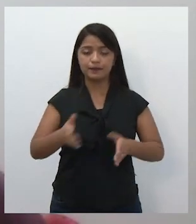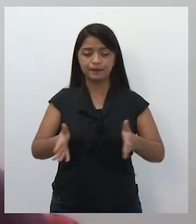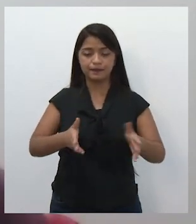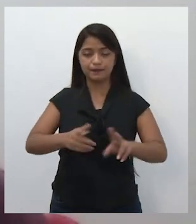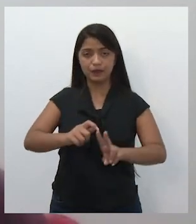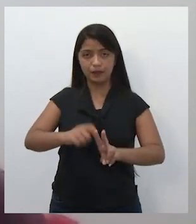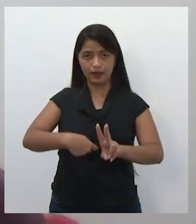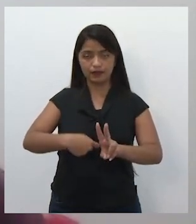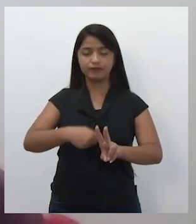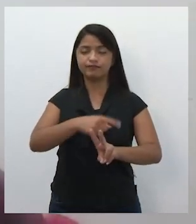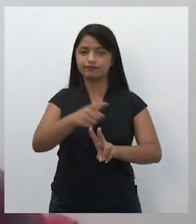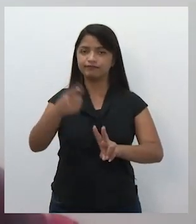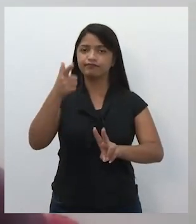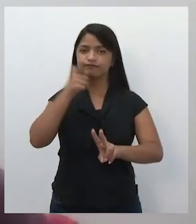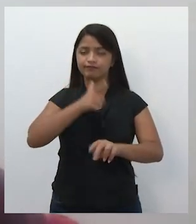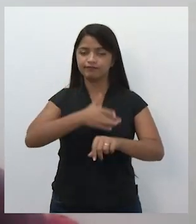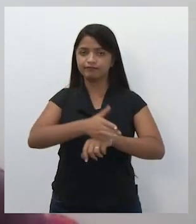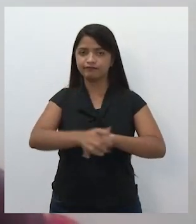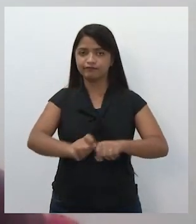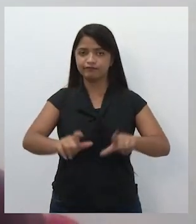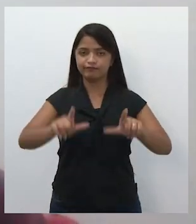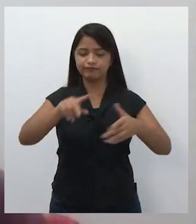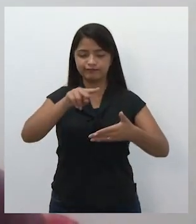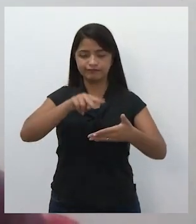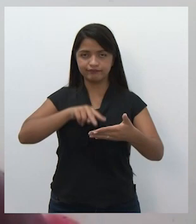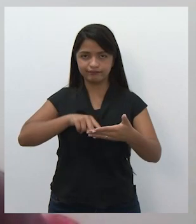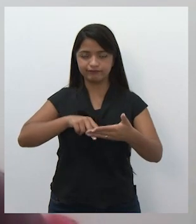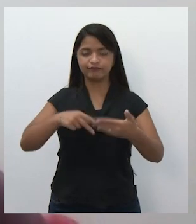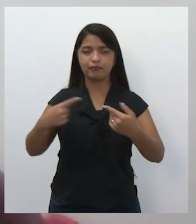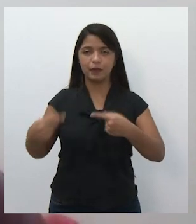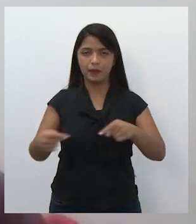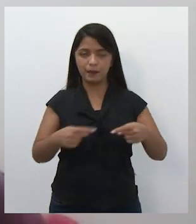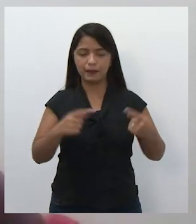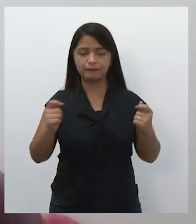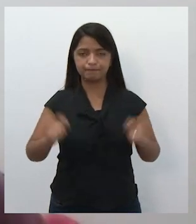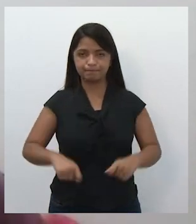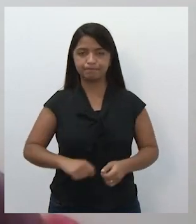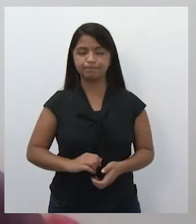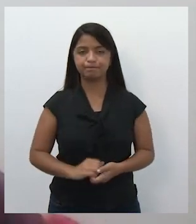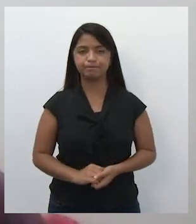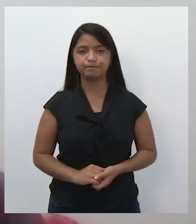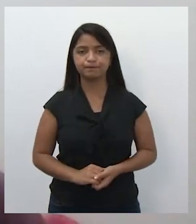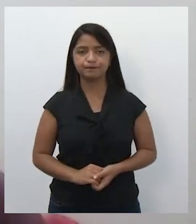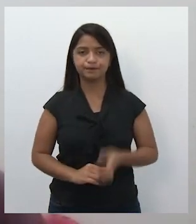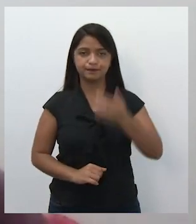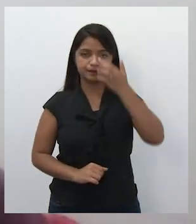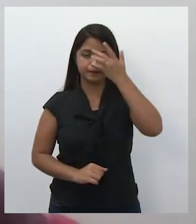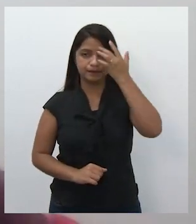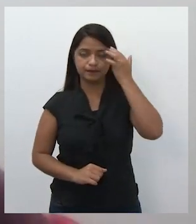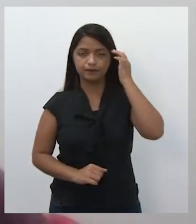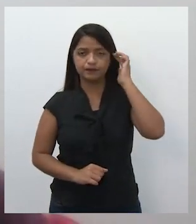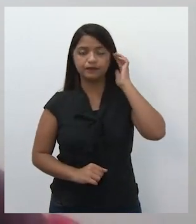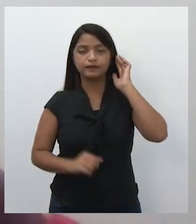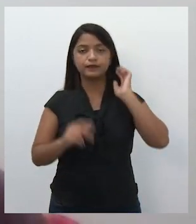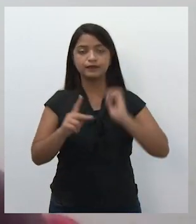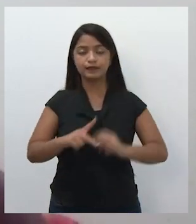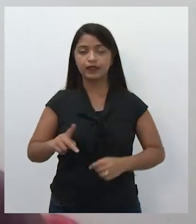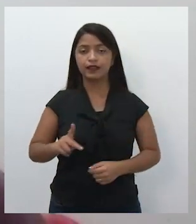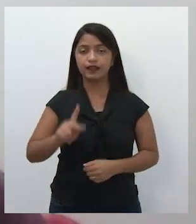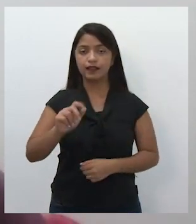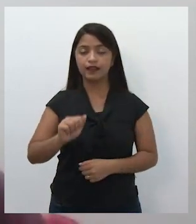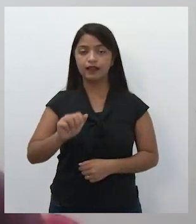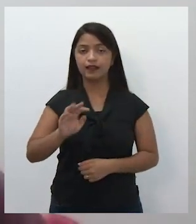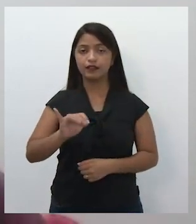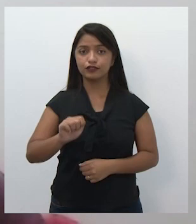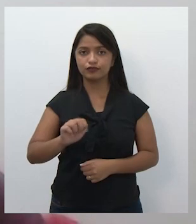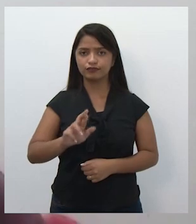né, já e possam discutir com relação a esse material, né? A professora Kátia diz o seguinte,